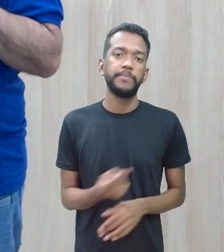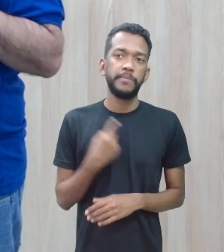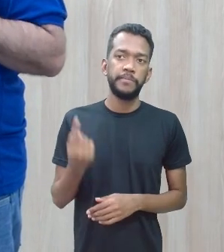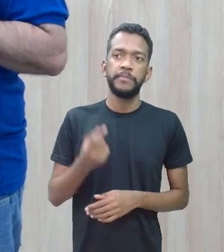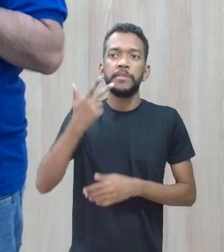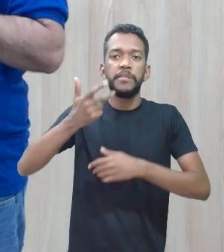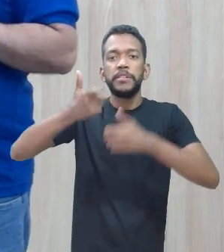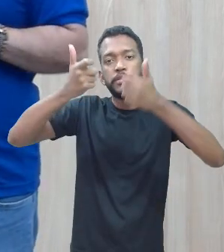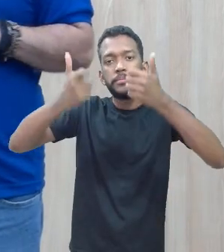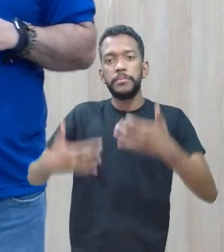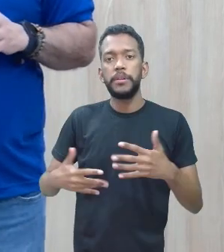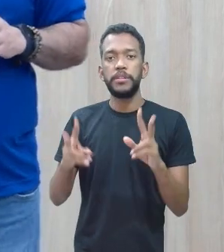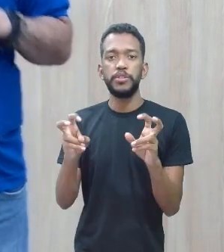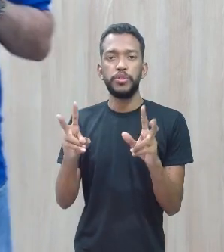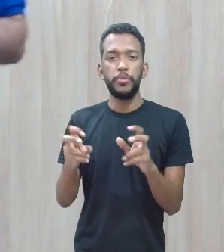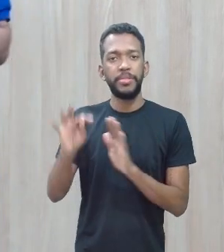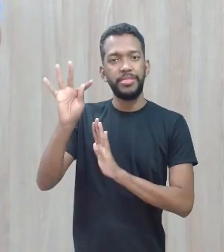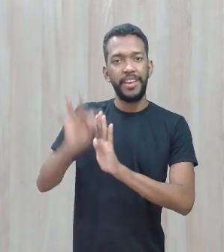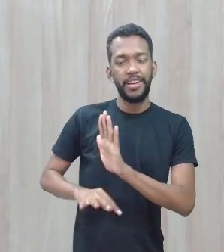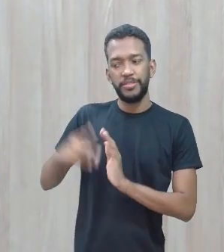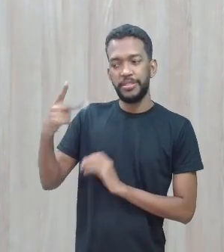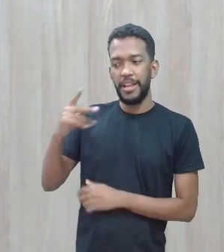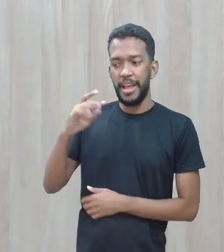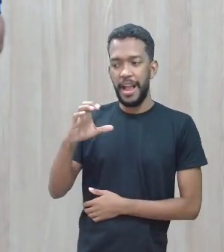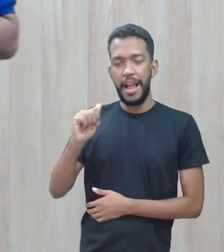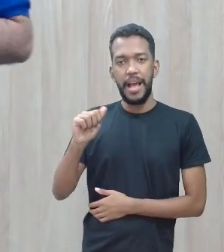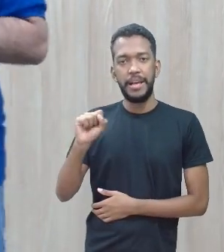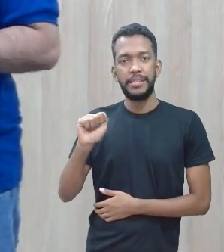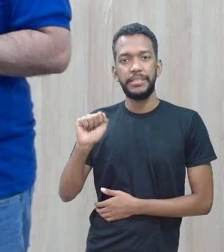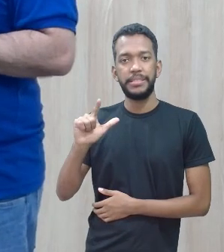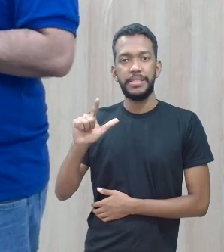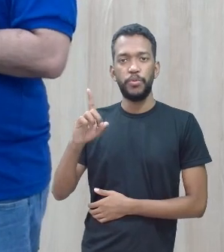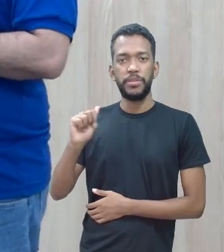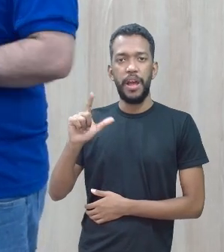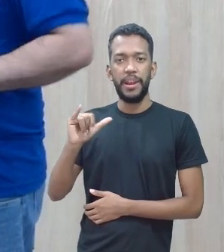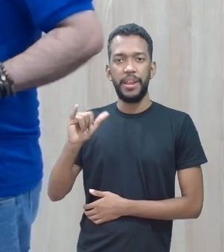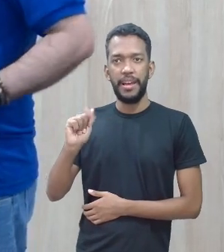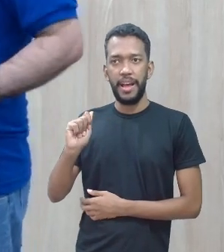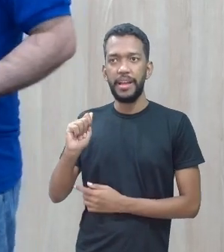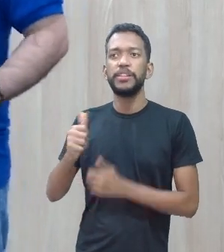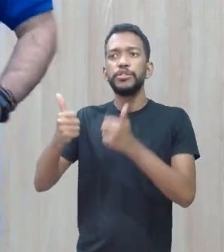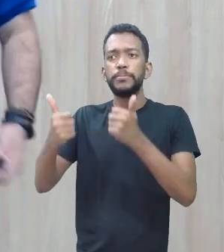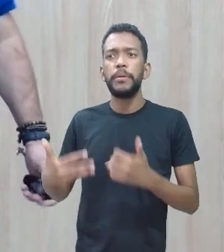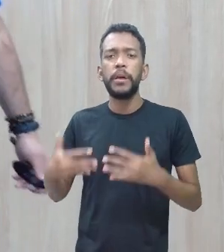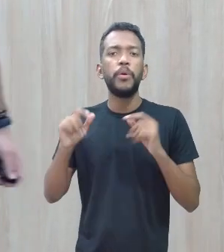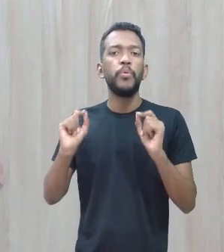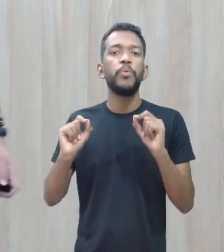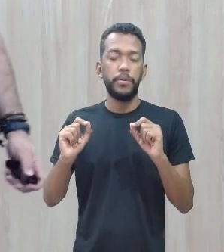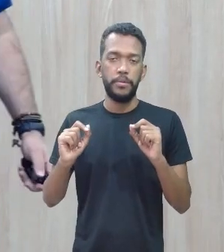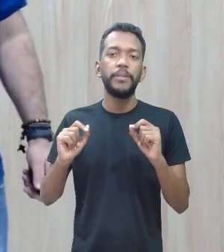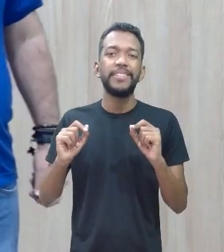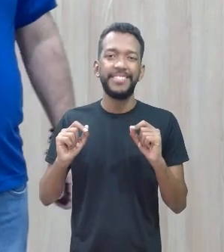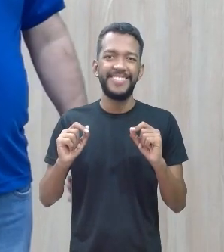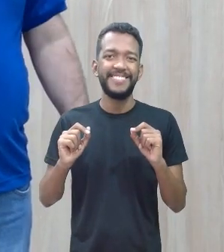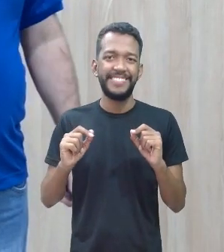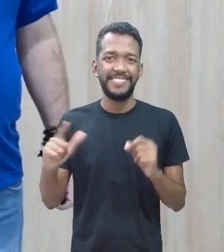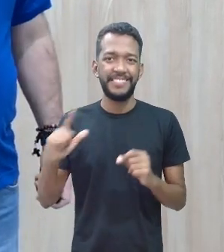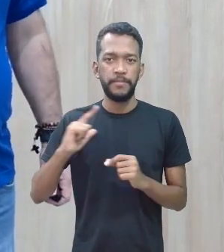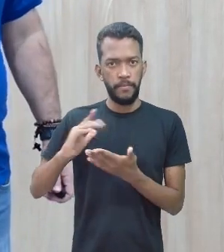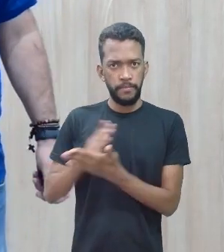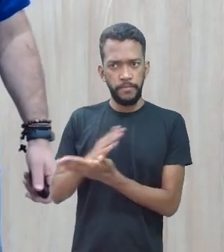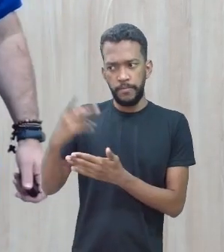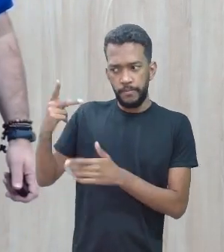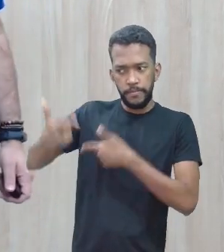fala aqui do texto do Casaldáliga, né, do bispo de São Félix, ele vai mostrar aqui a situação de